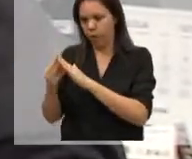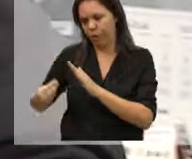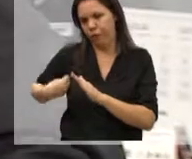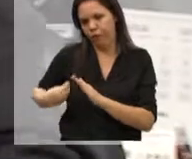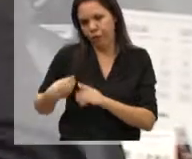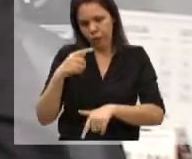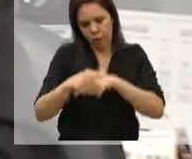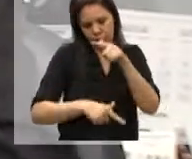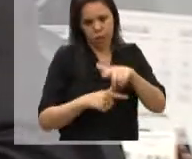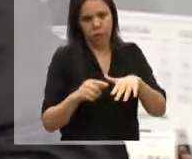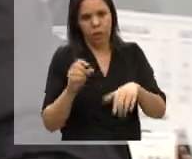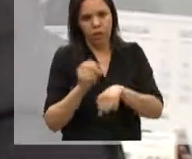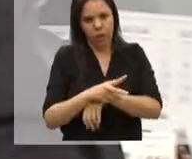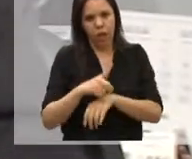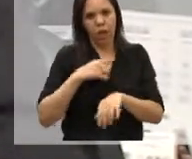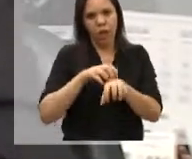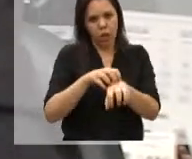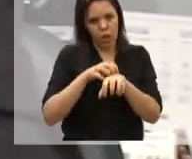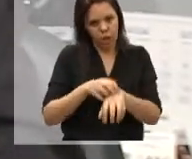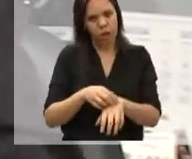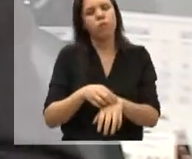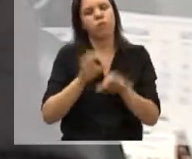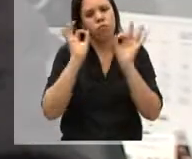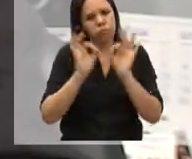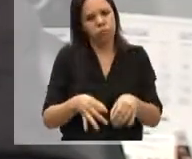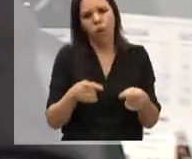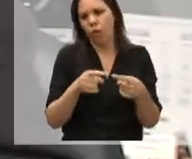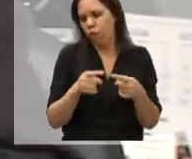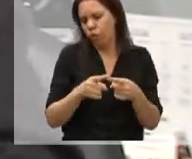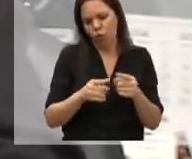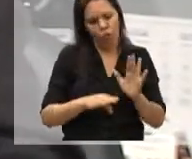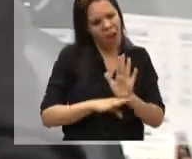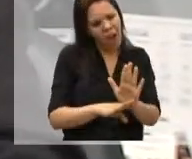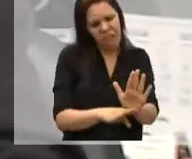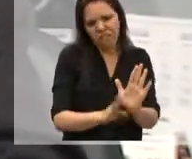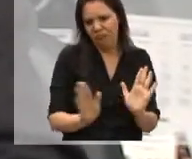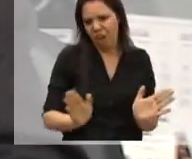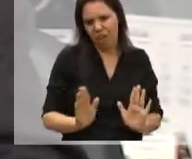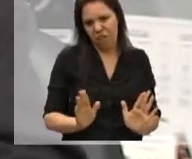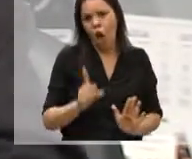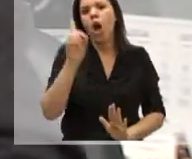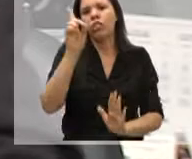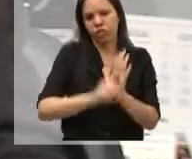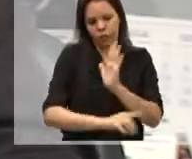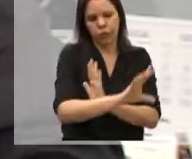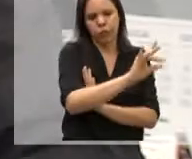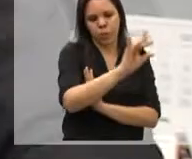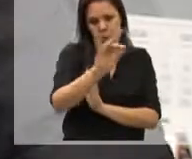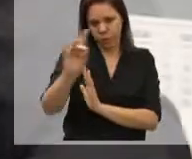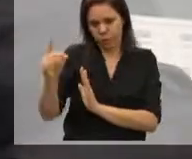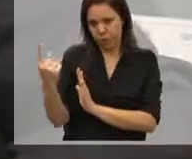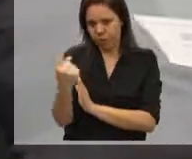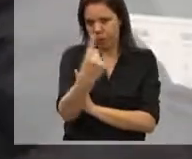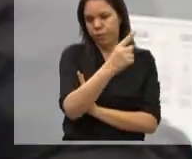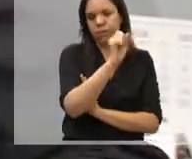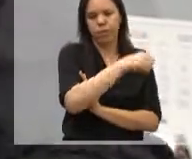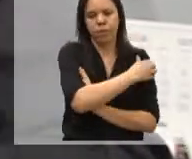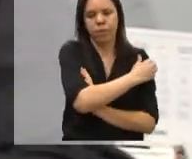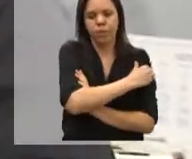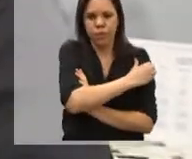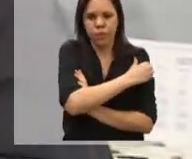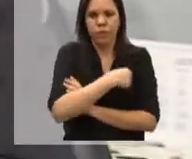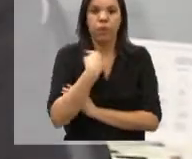trabalho para trabalhar, transporte digno. Isso não é a favor do poder público, isso é direito de cada um. Agora, nós temos também